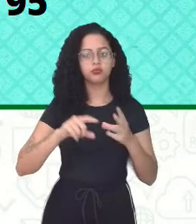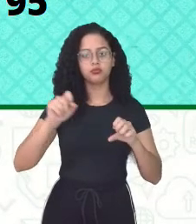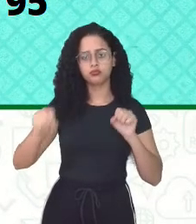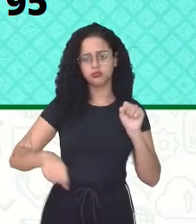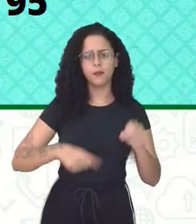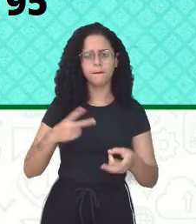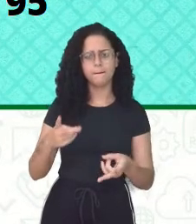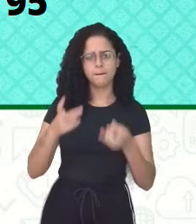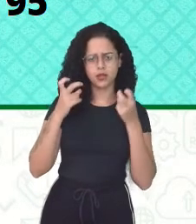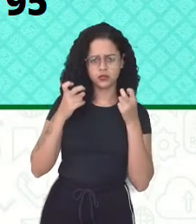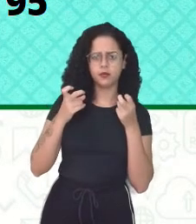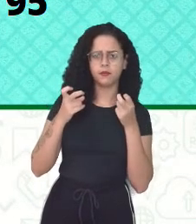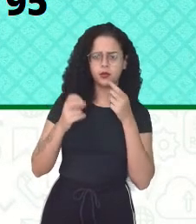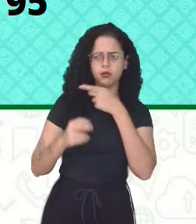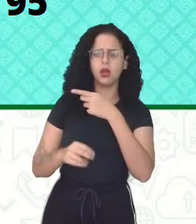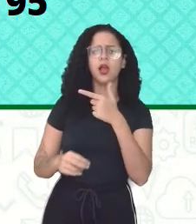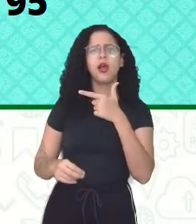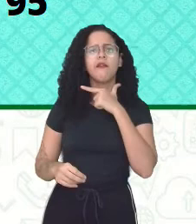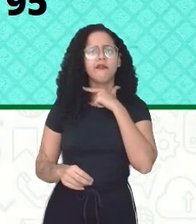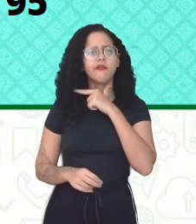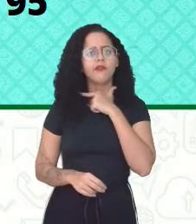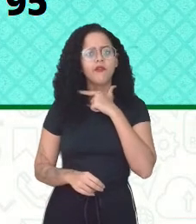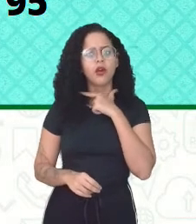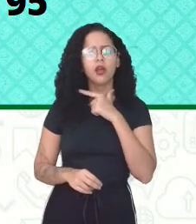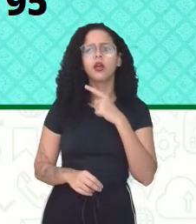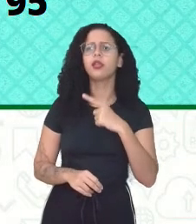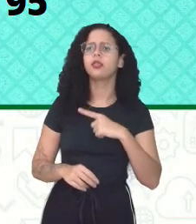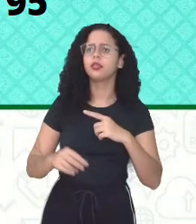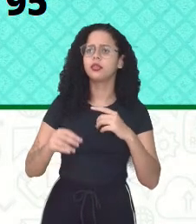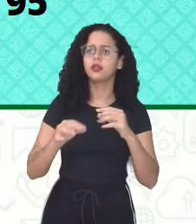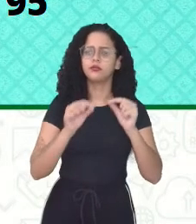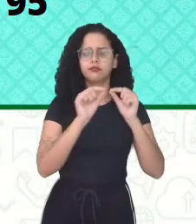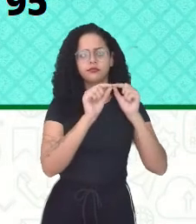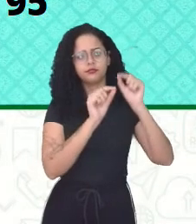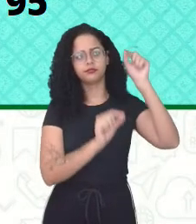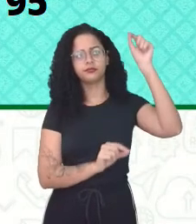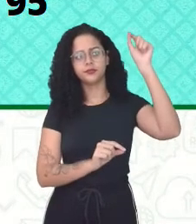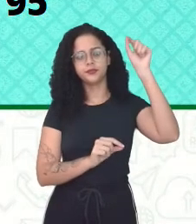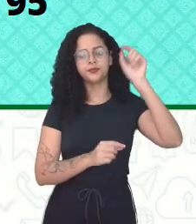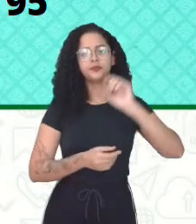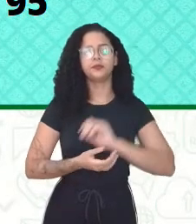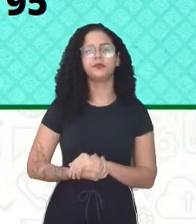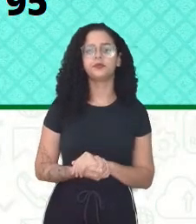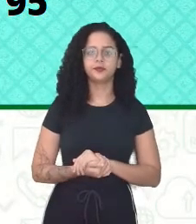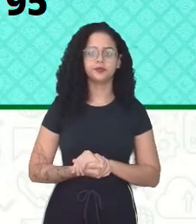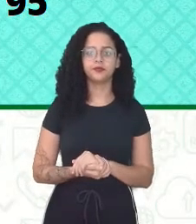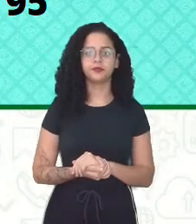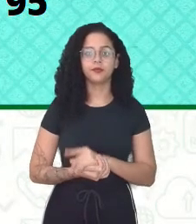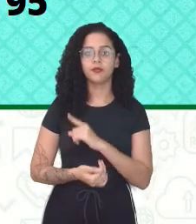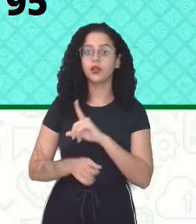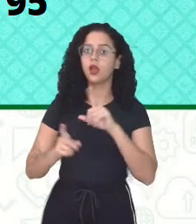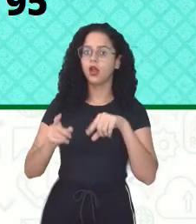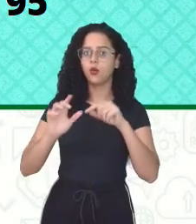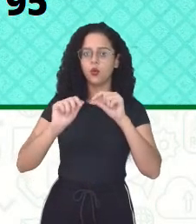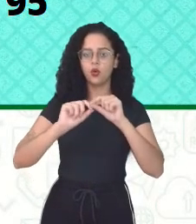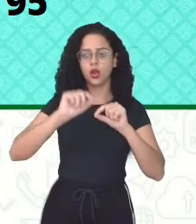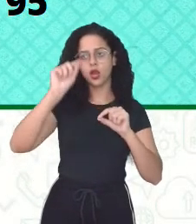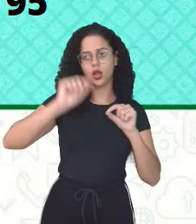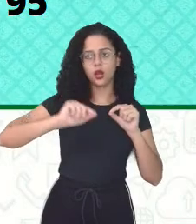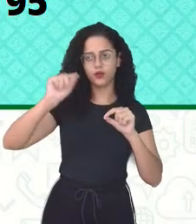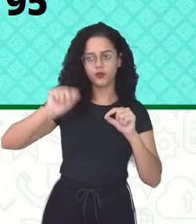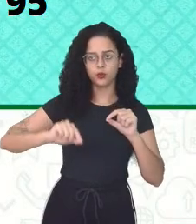perceberam isso? E as vagas estão exatamente no sentido vertical, tá? Isso é um gráfico de barra.